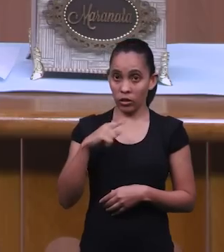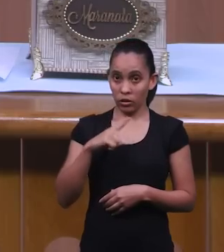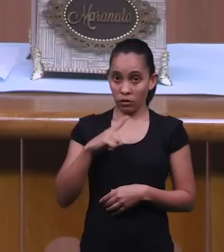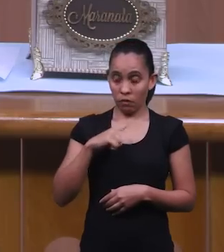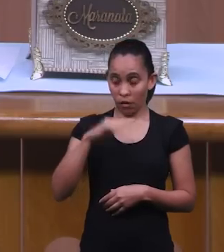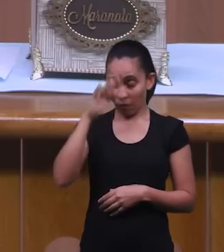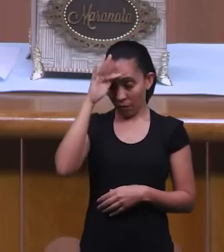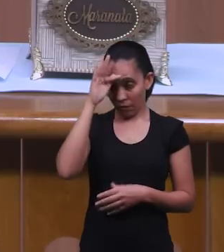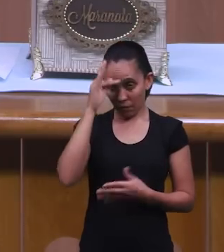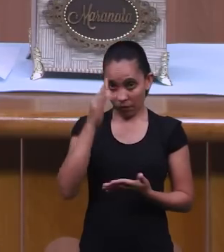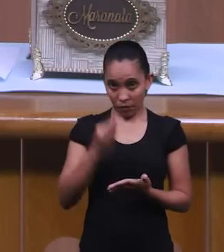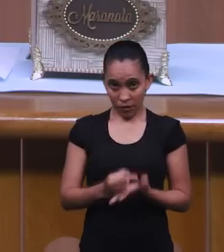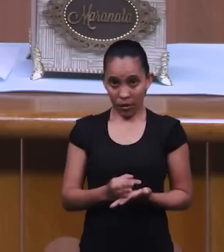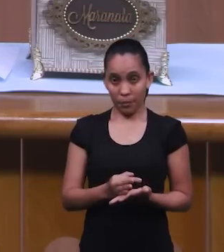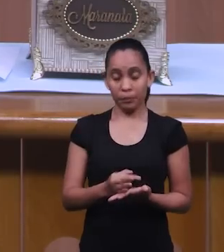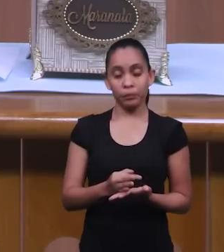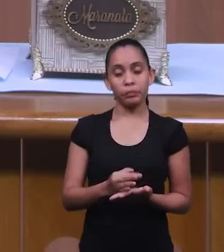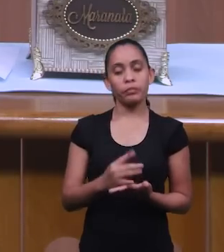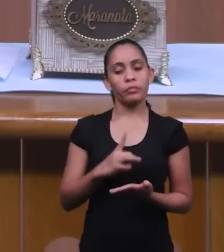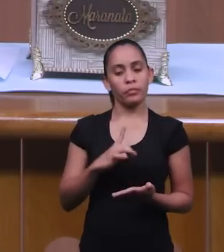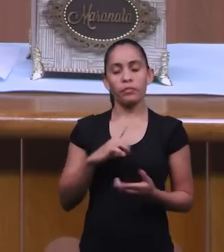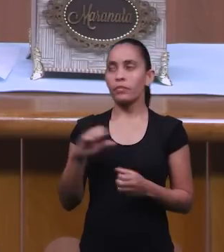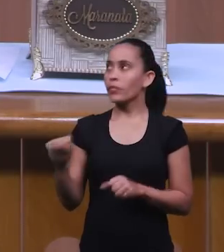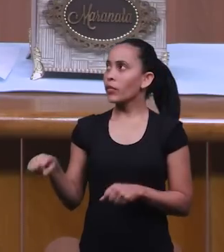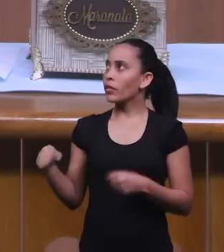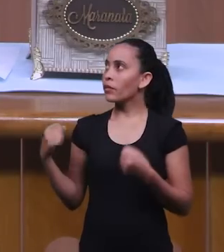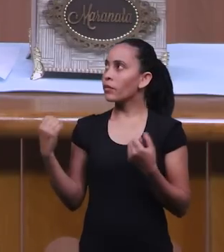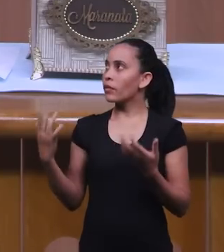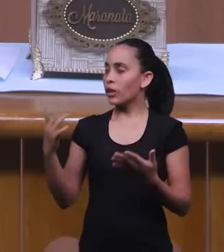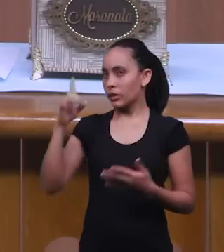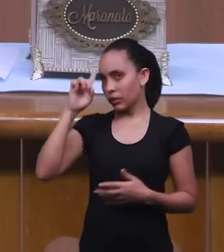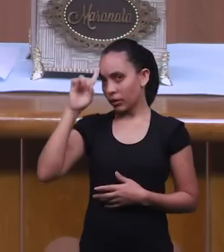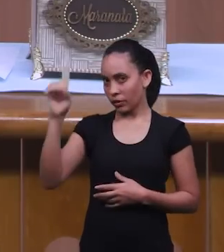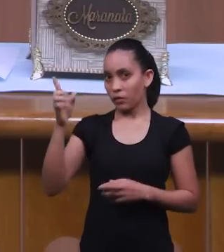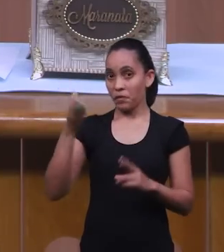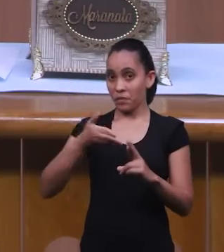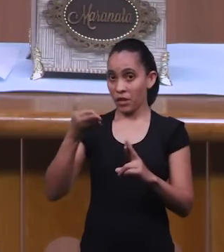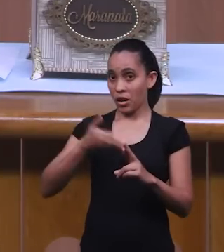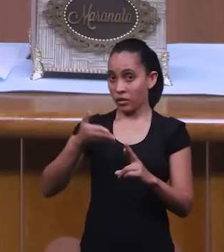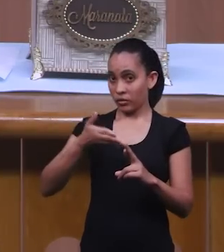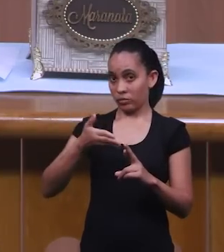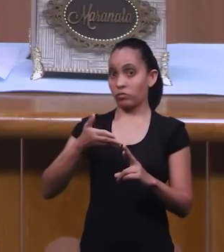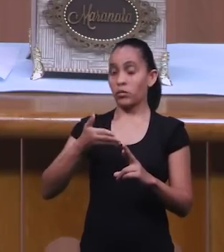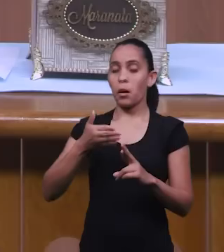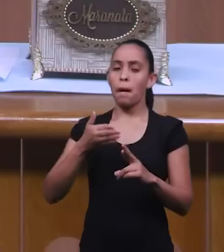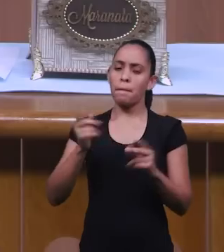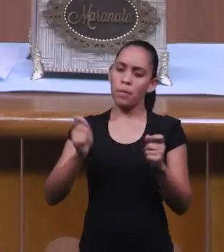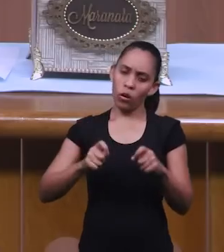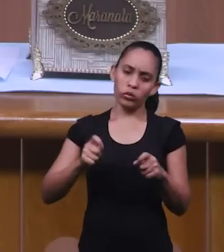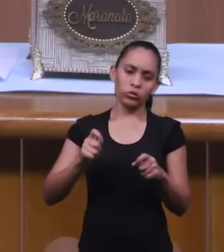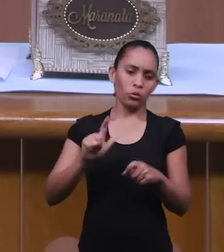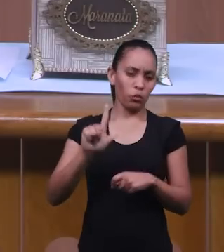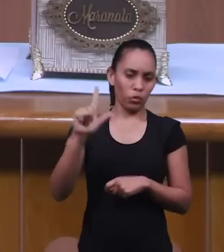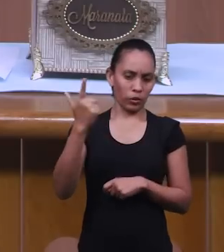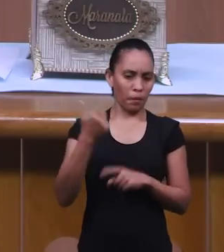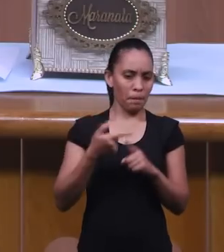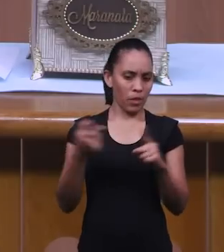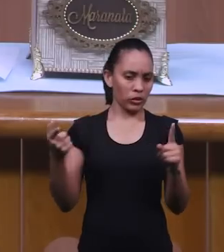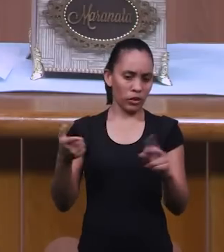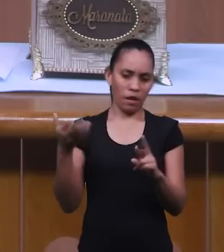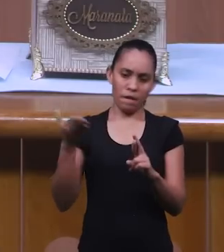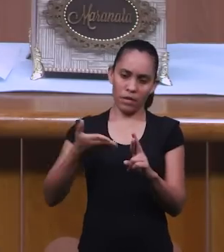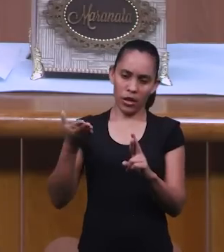tiver fé, é a referência que temos, é a maior referência que temos. Você pode fazer de outra maneira, mas